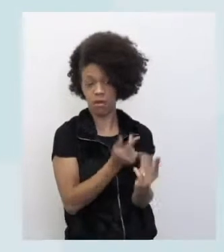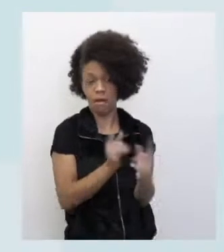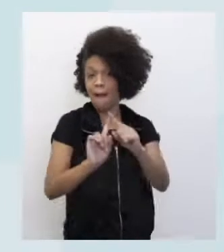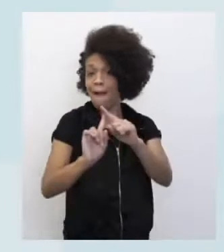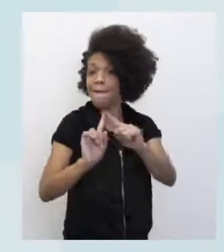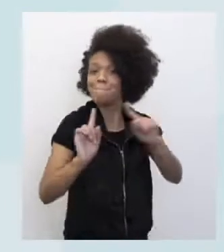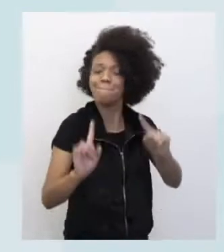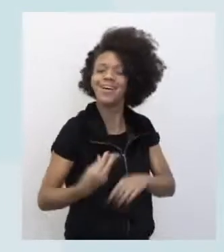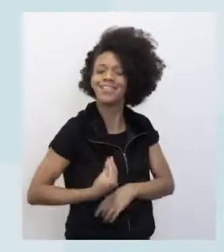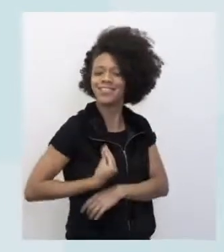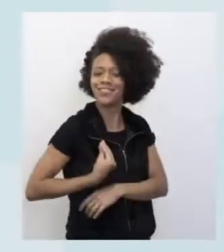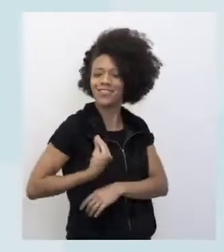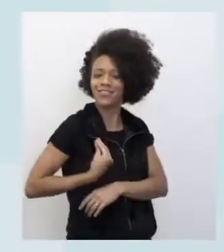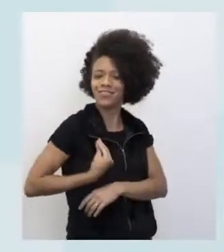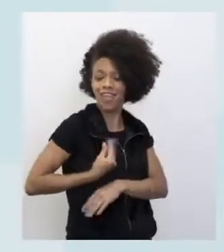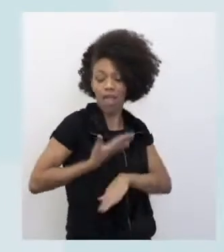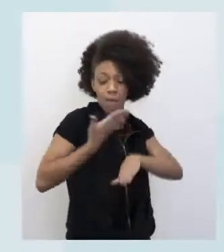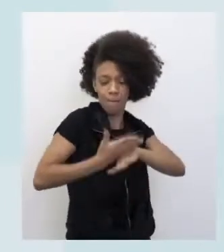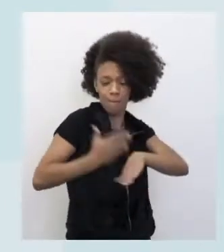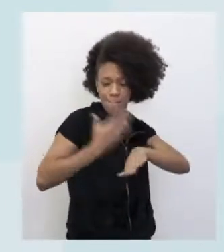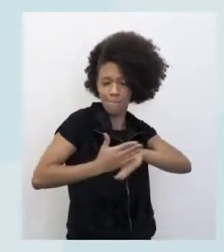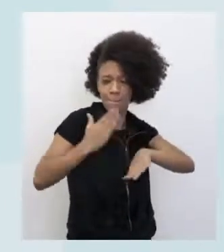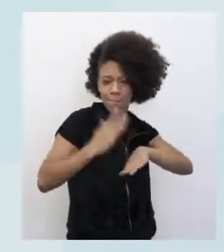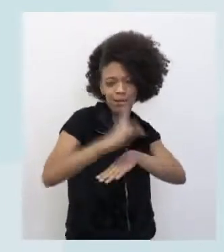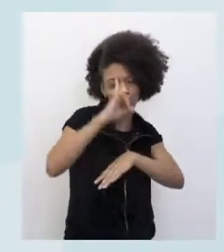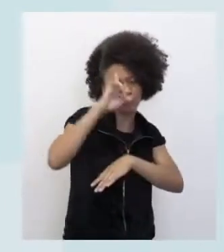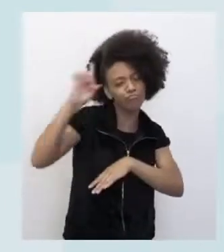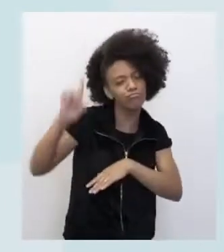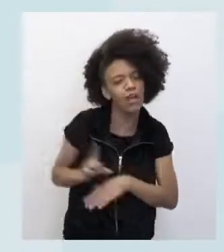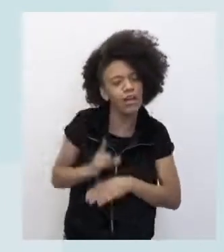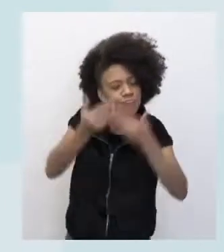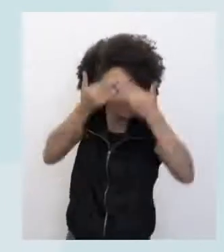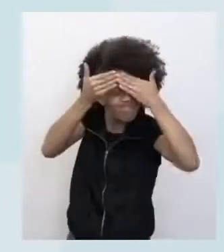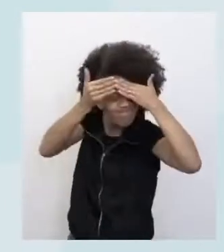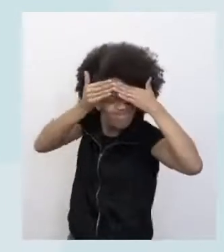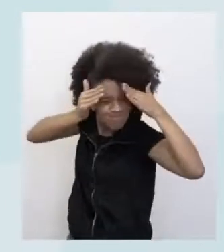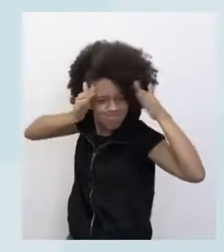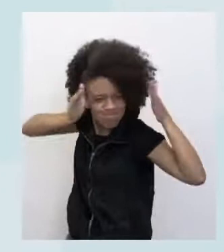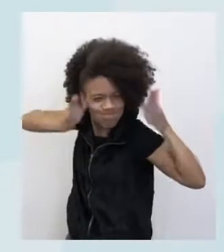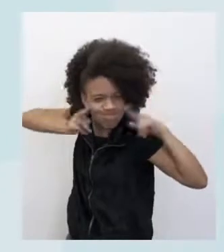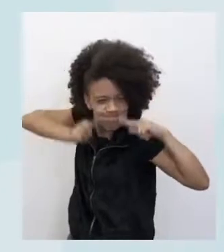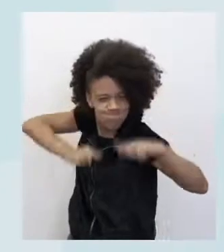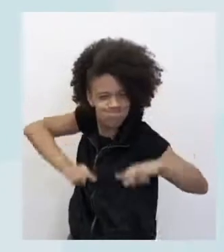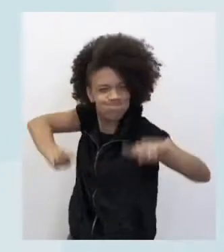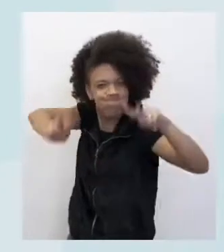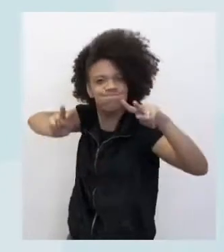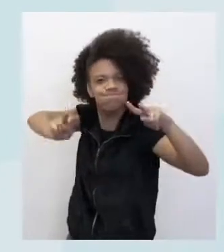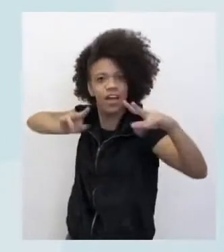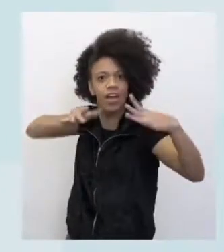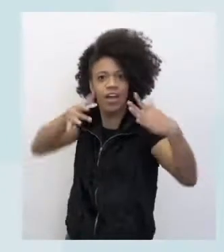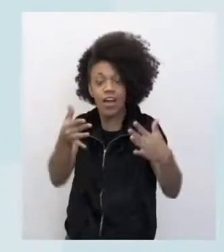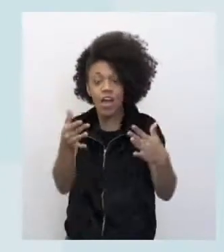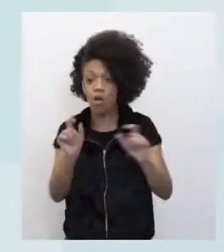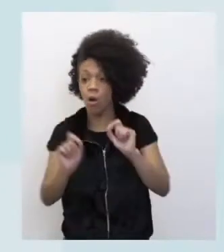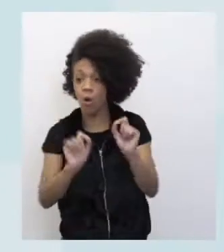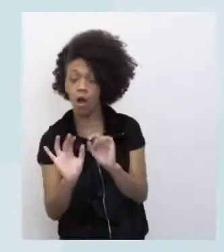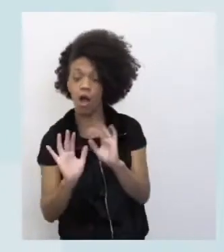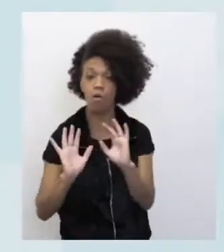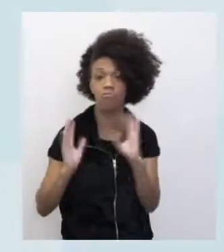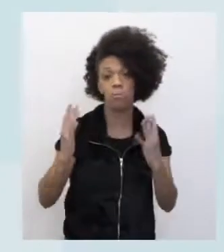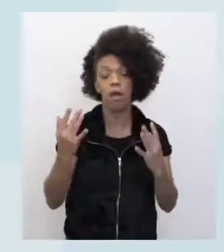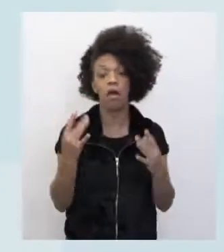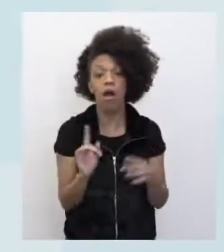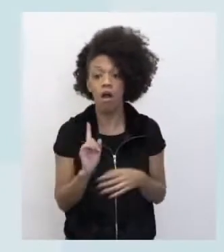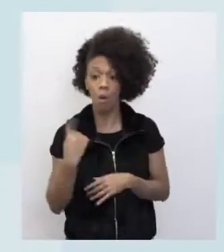Viver é uma rotina diária de abrir a mente e buscar nossa visão diante de determinadas situações.